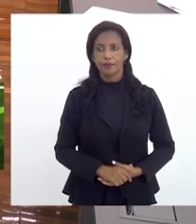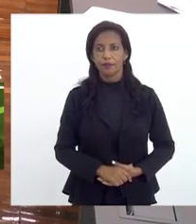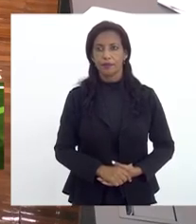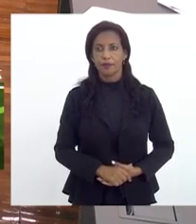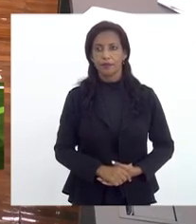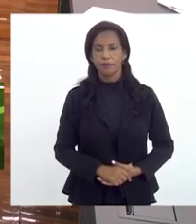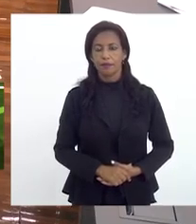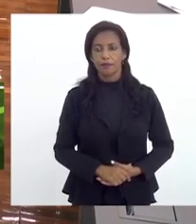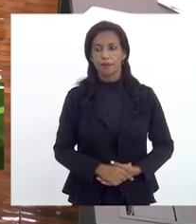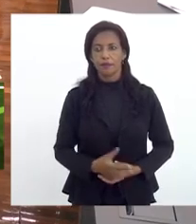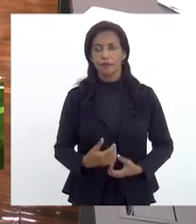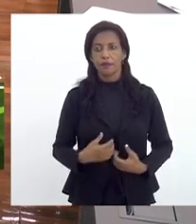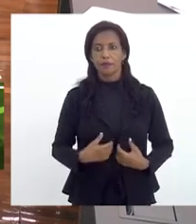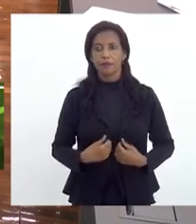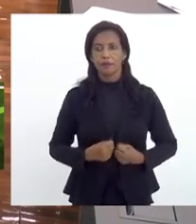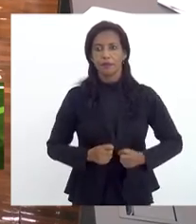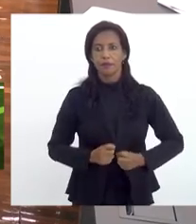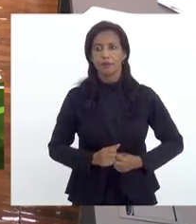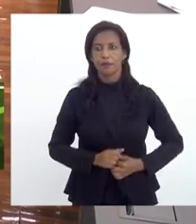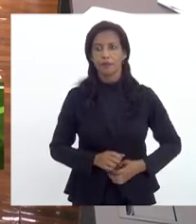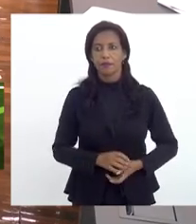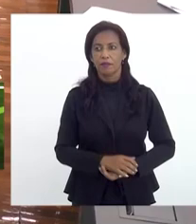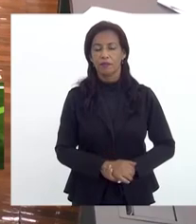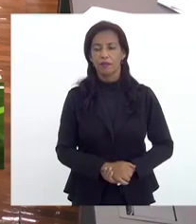Delegado está com medo Está com medo Não